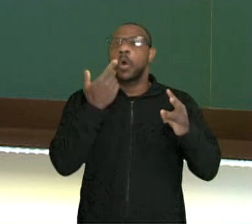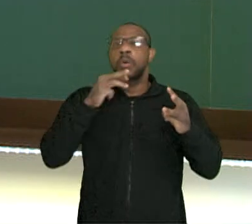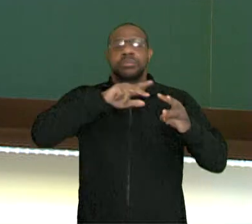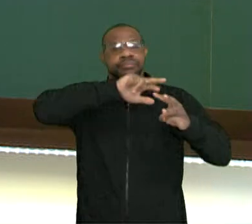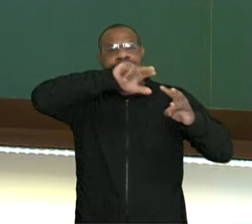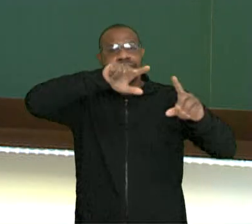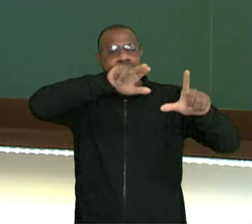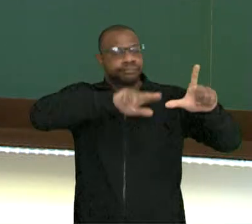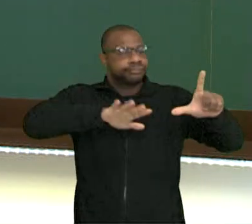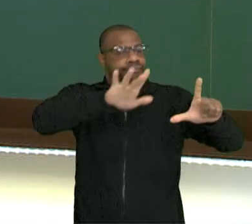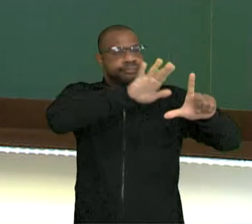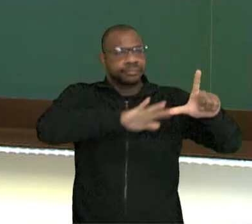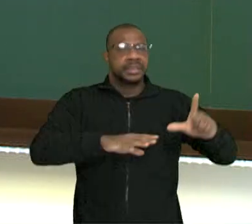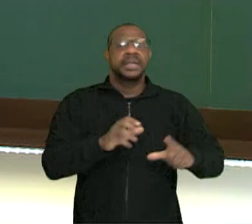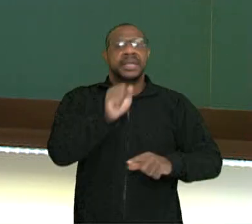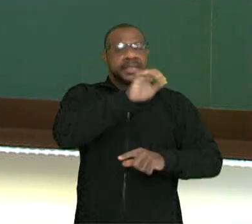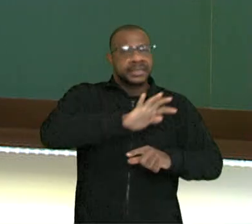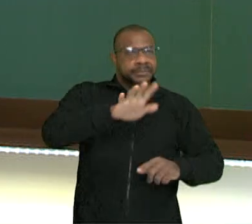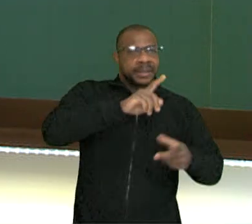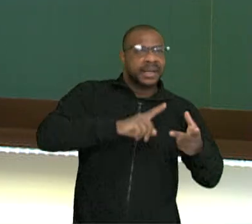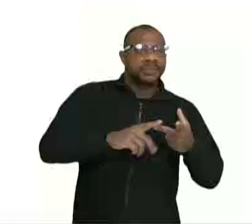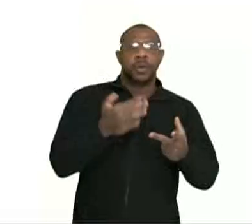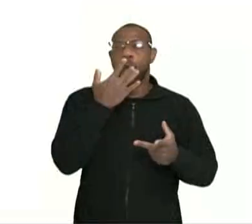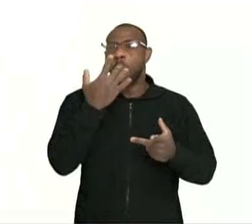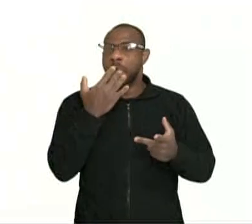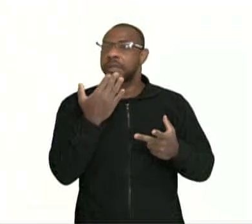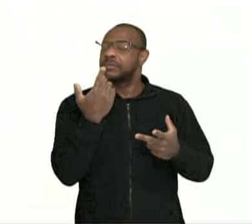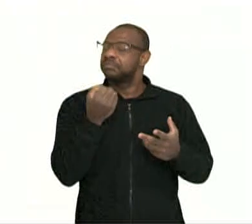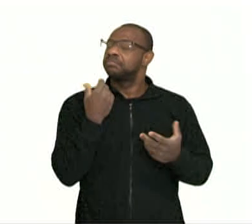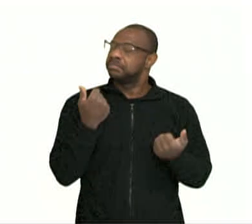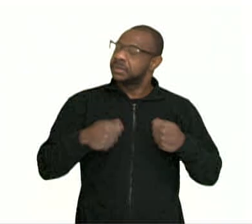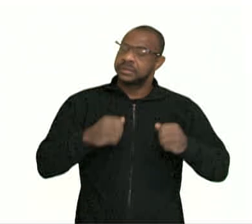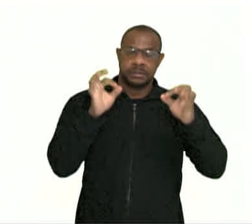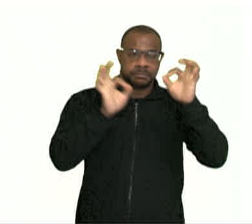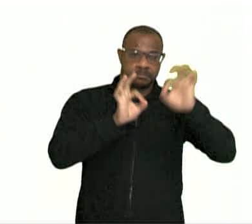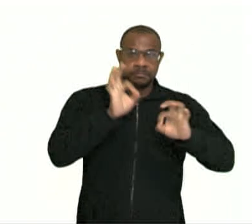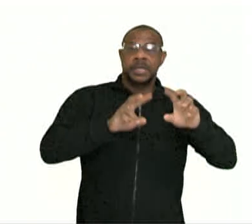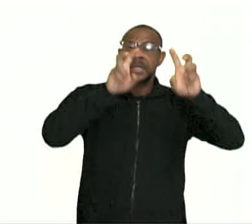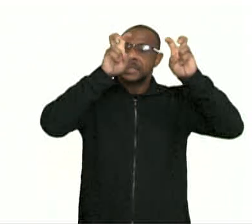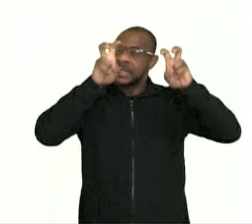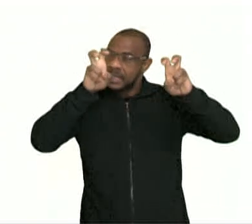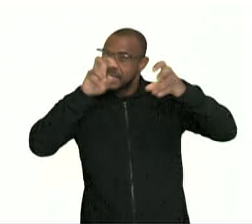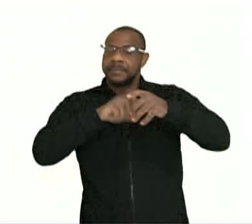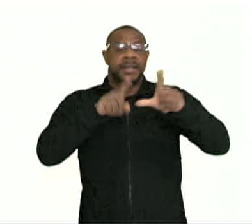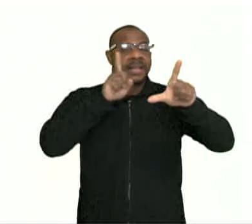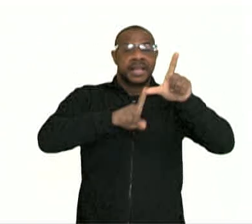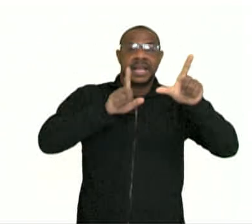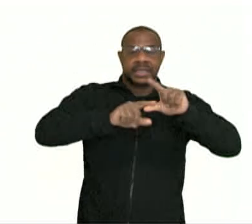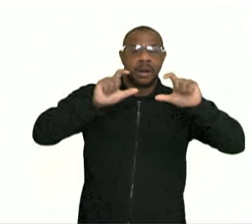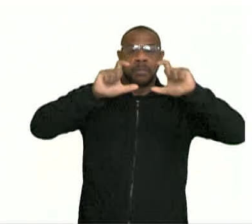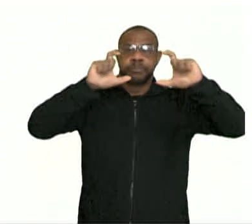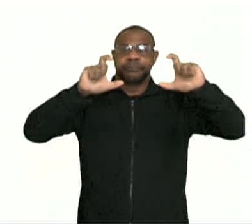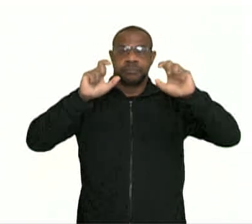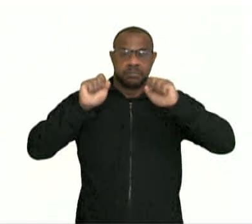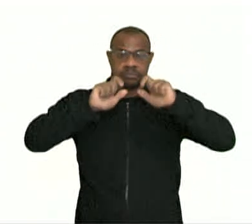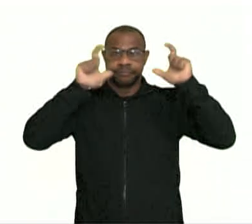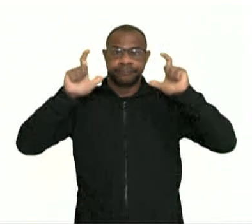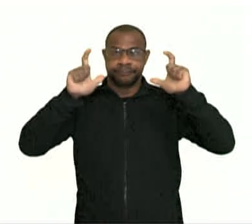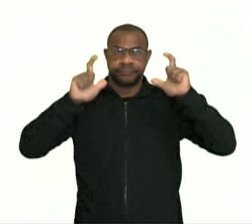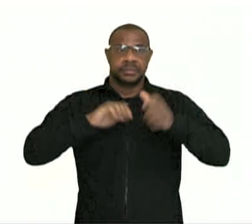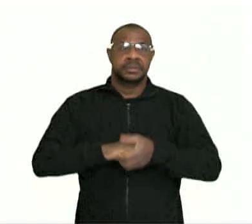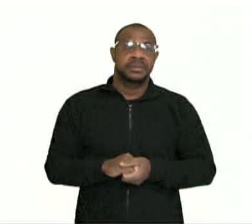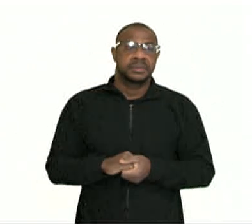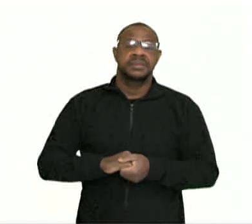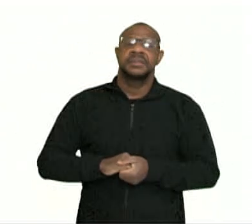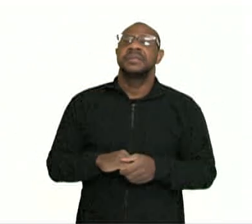ó, imagens, cores vivas, títulos, letras grandes e chamativas,